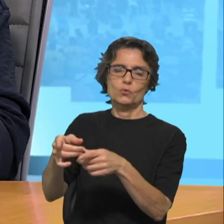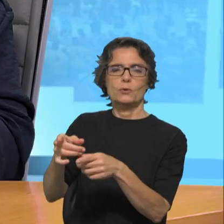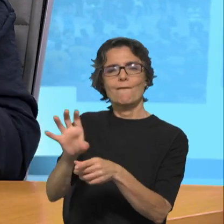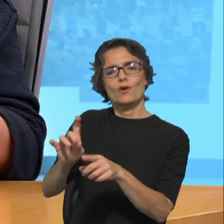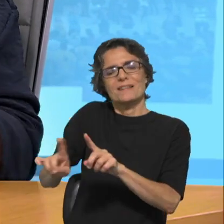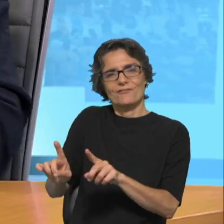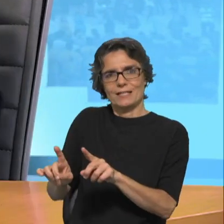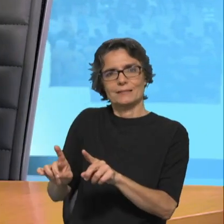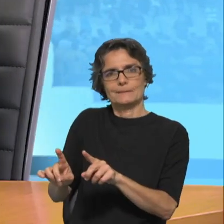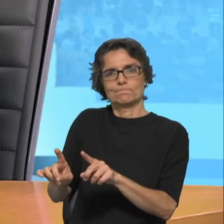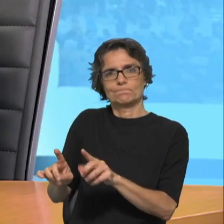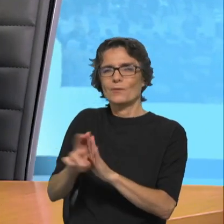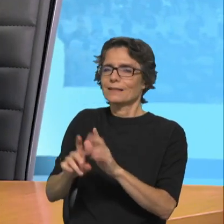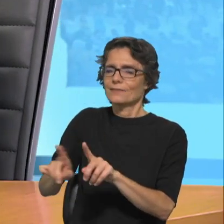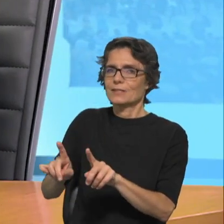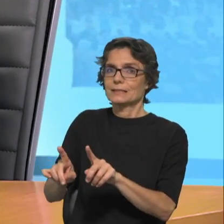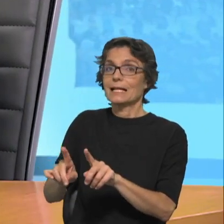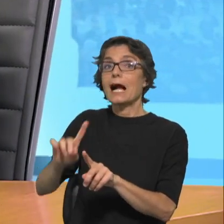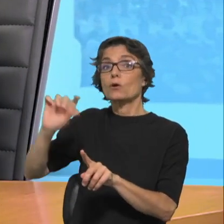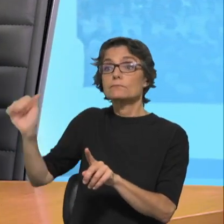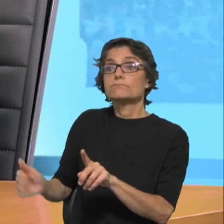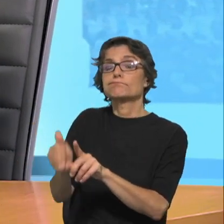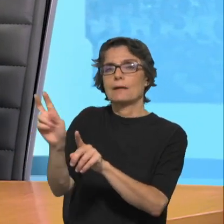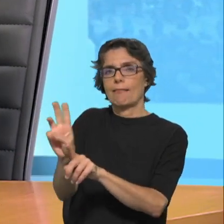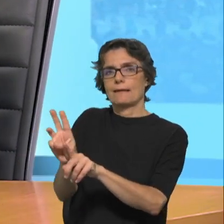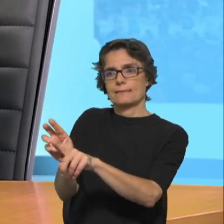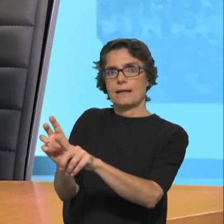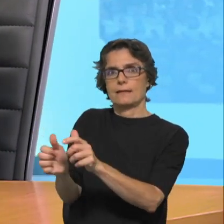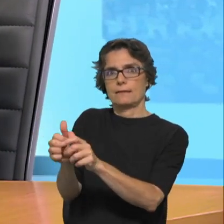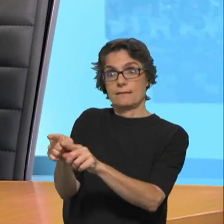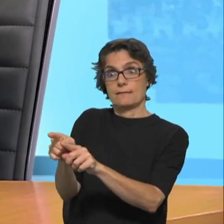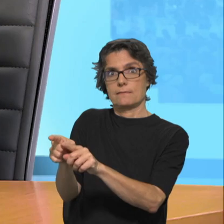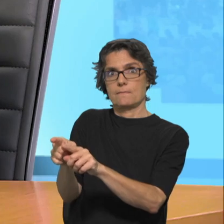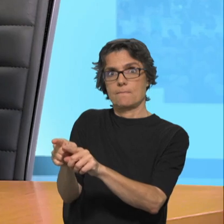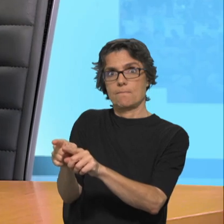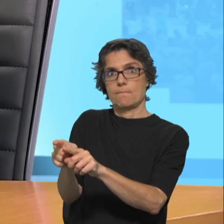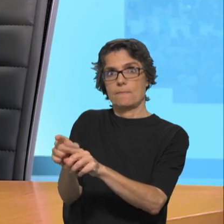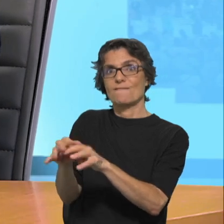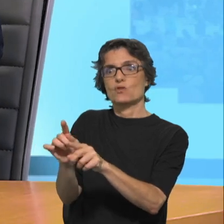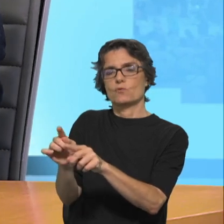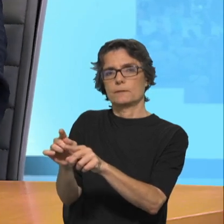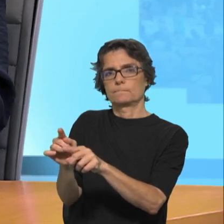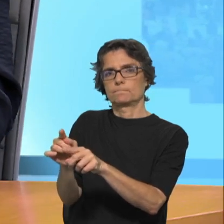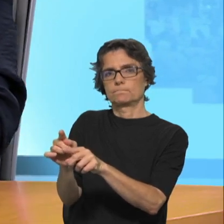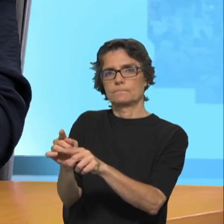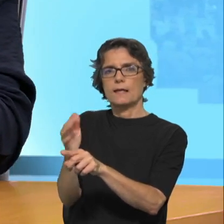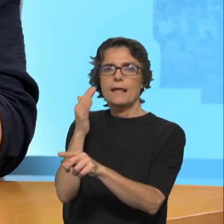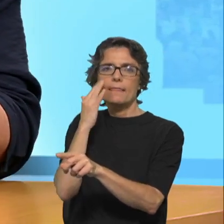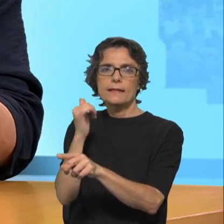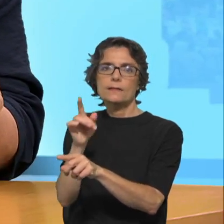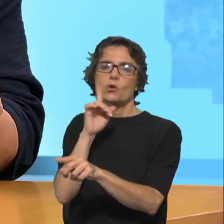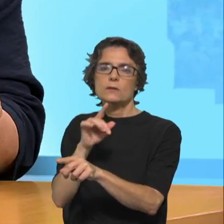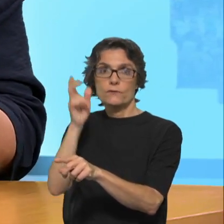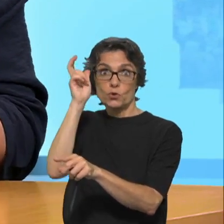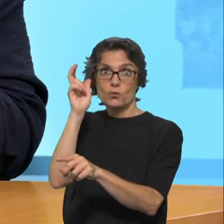muito menos clausura, etc. Esta terceira, como vigária, e é nesse momento, faz tudo para voltar a um conceito de